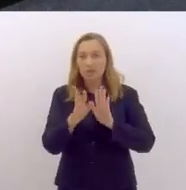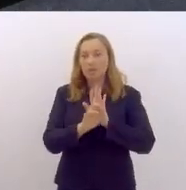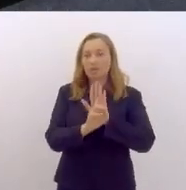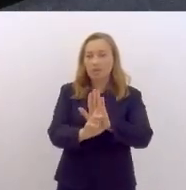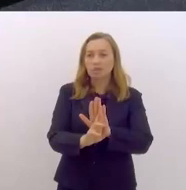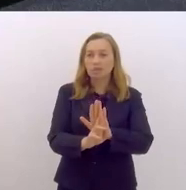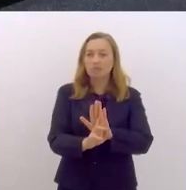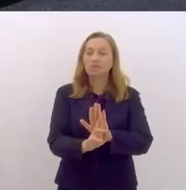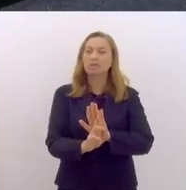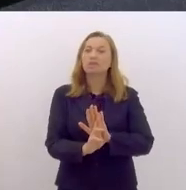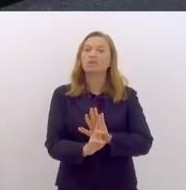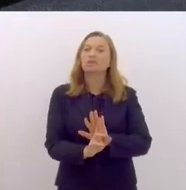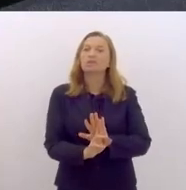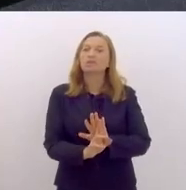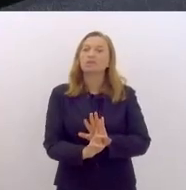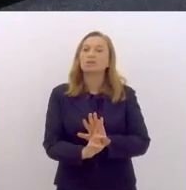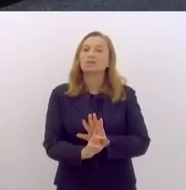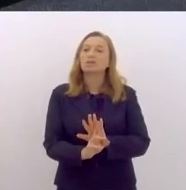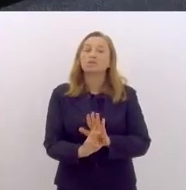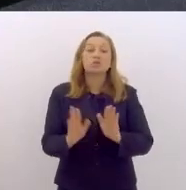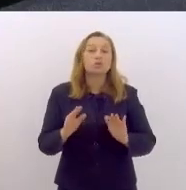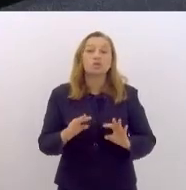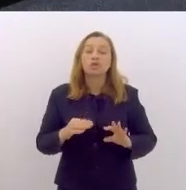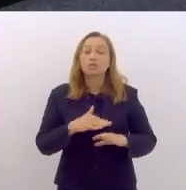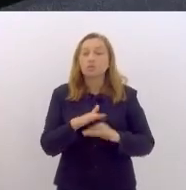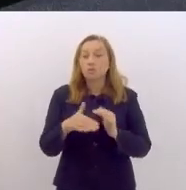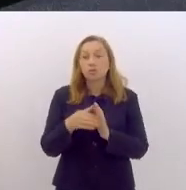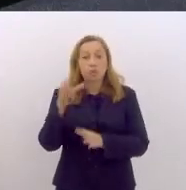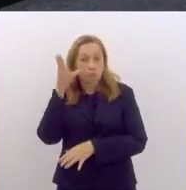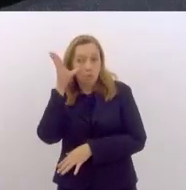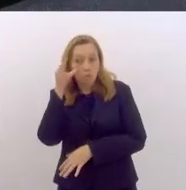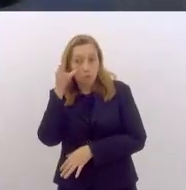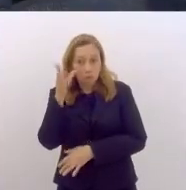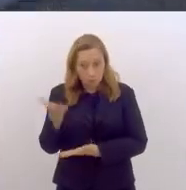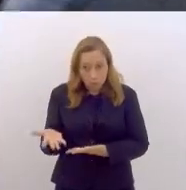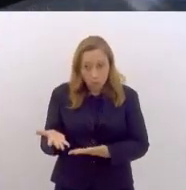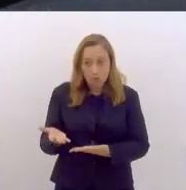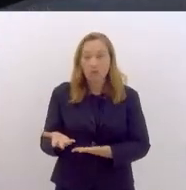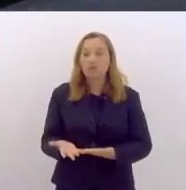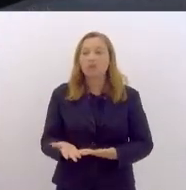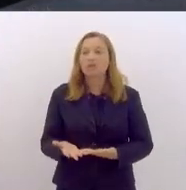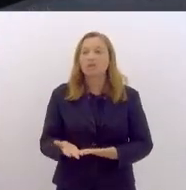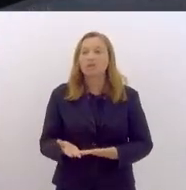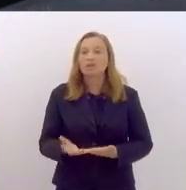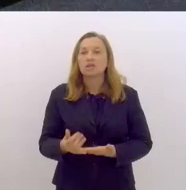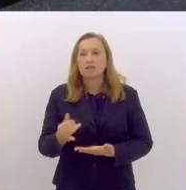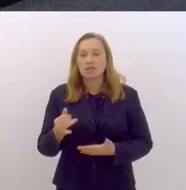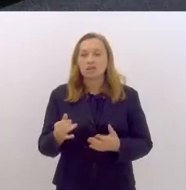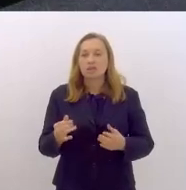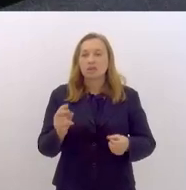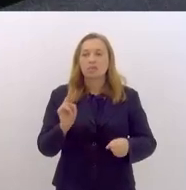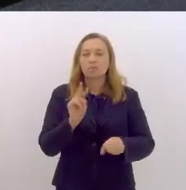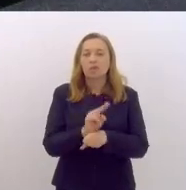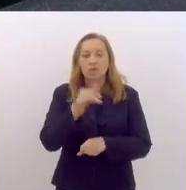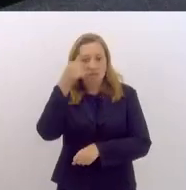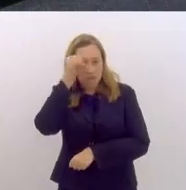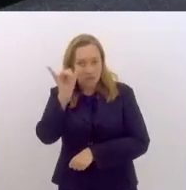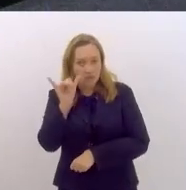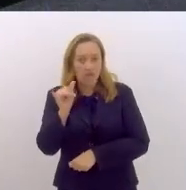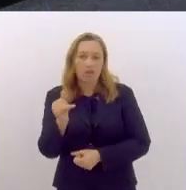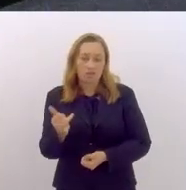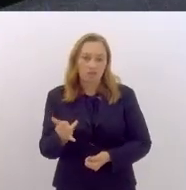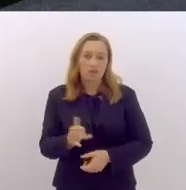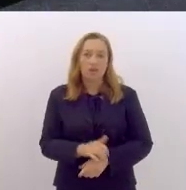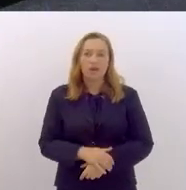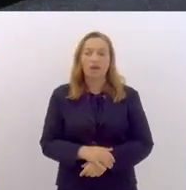presentes, as torcidas organizadas têm todo o interesse em manter em prevenir a violência nos estádios. Claro. Não é? É muito